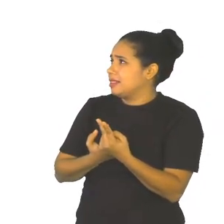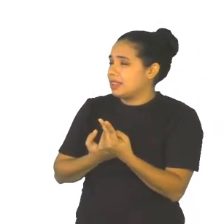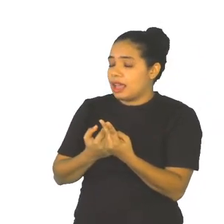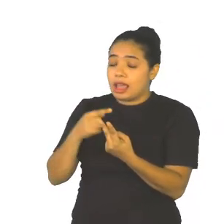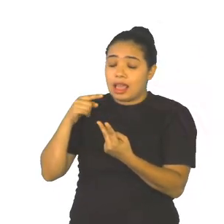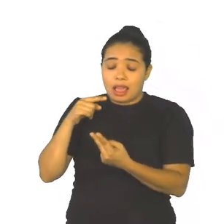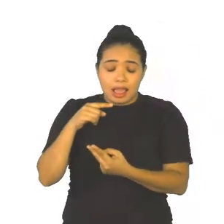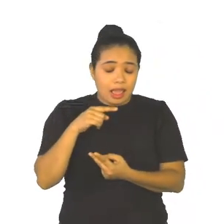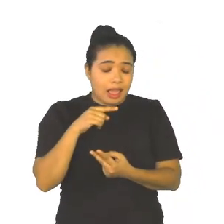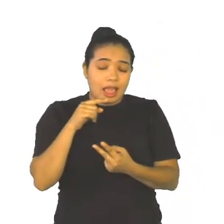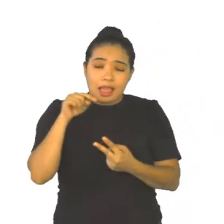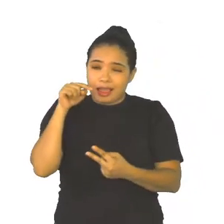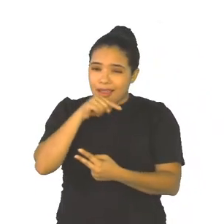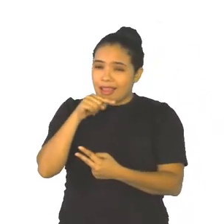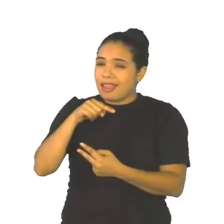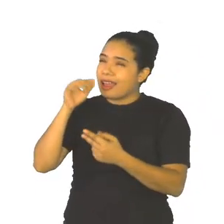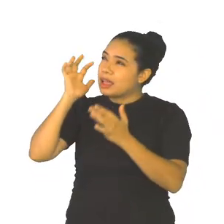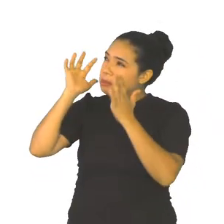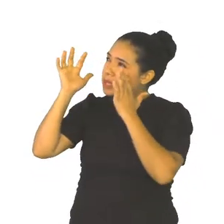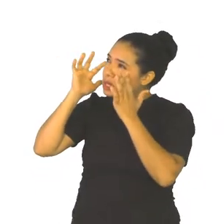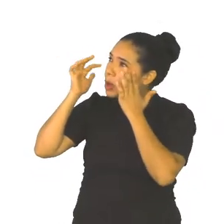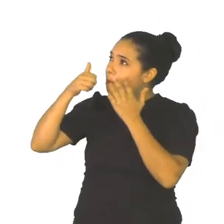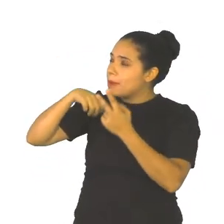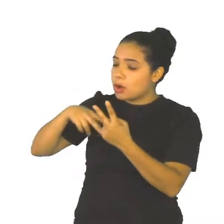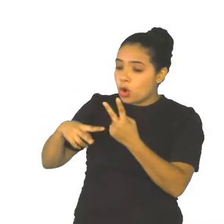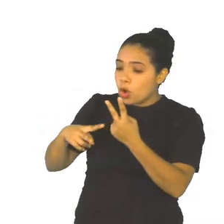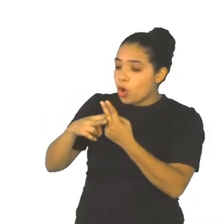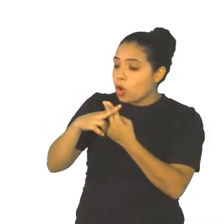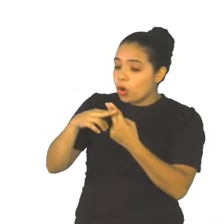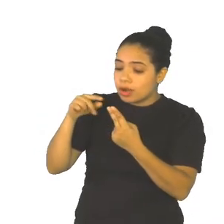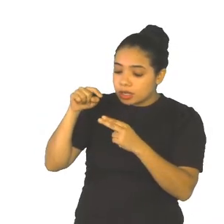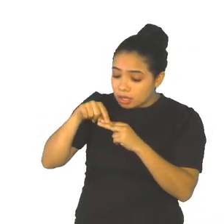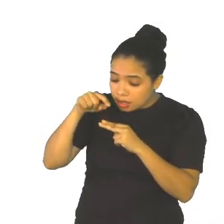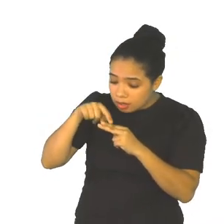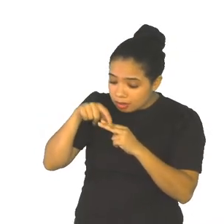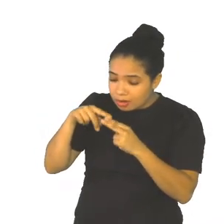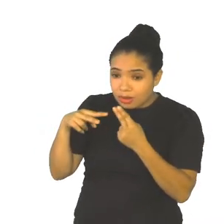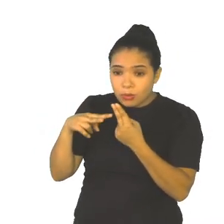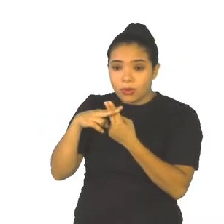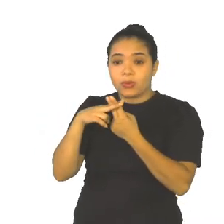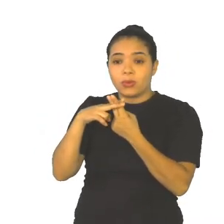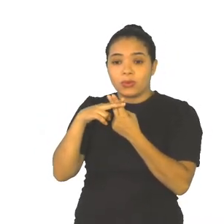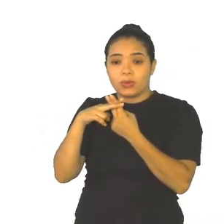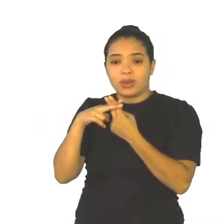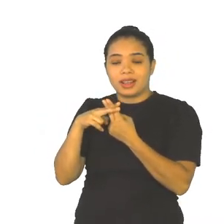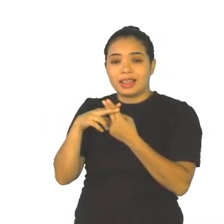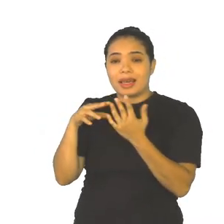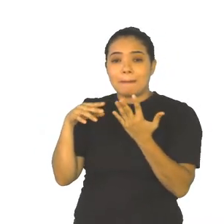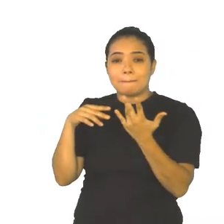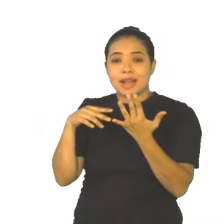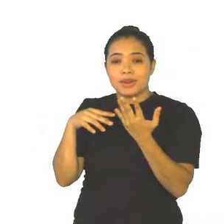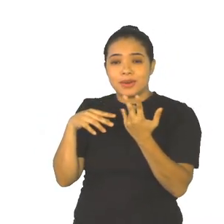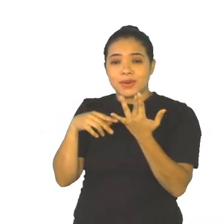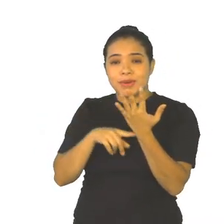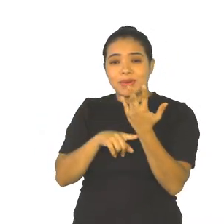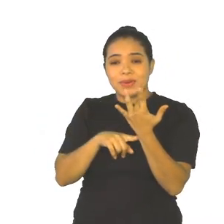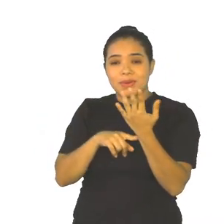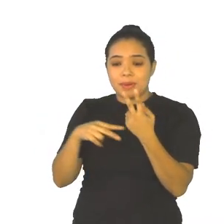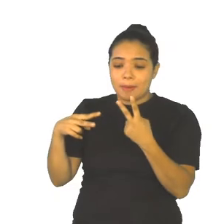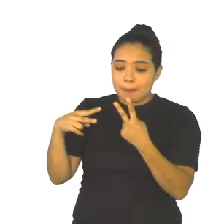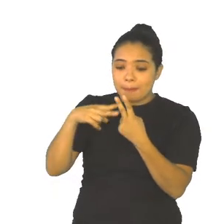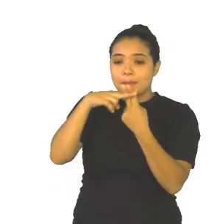que a mãe estava falando em cortar os seus dedinhos das mãos, né? Só que não